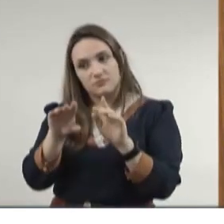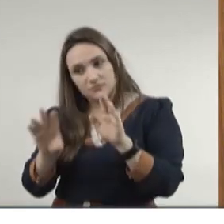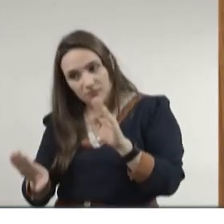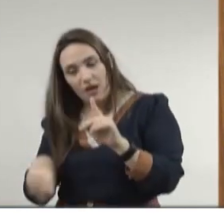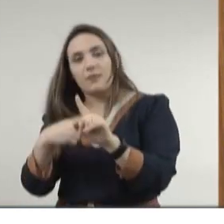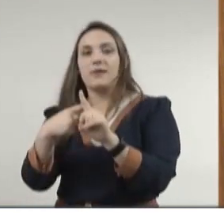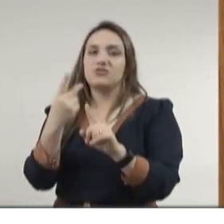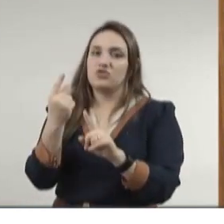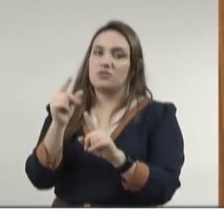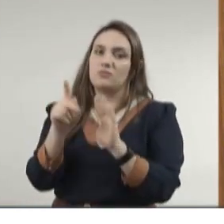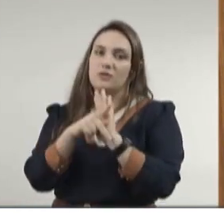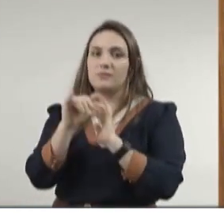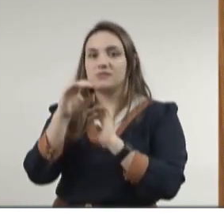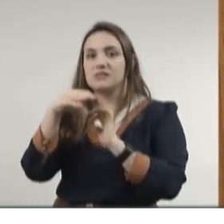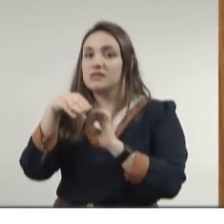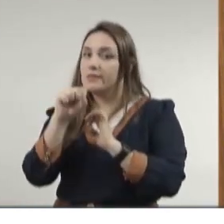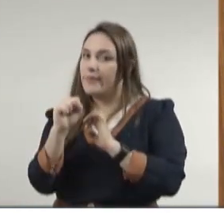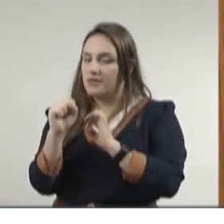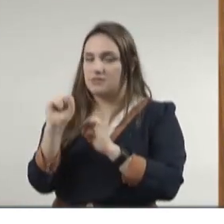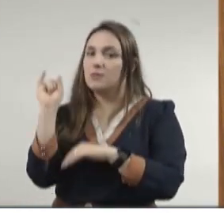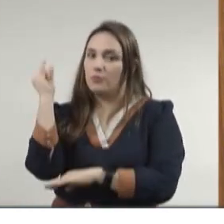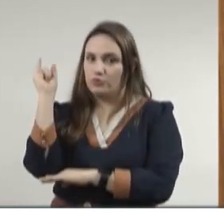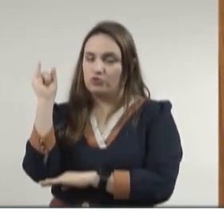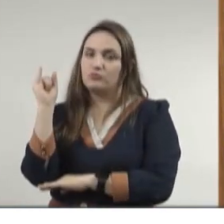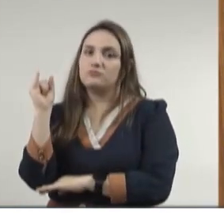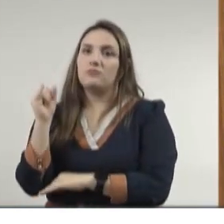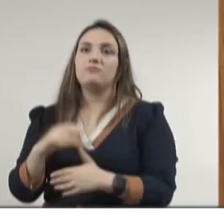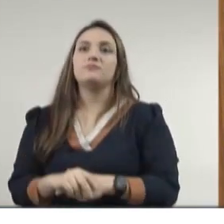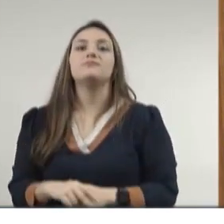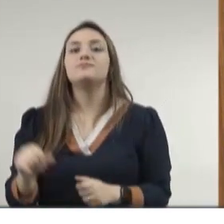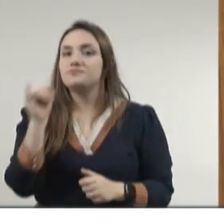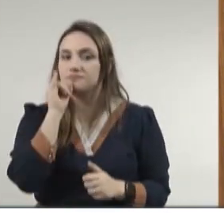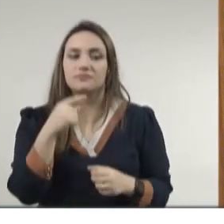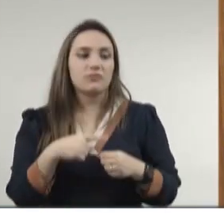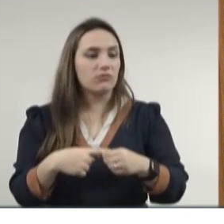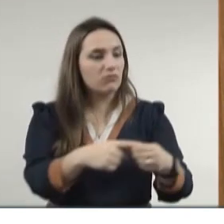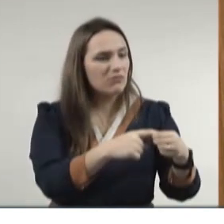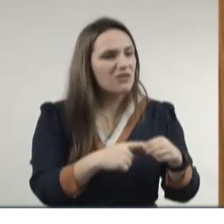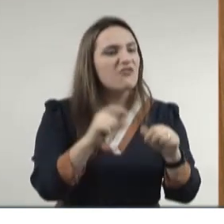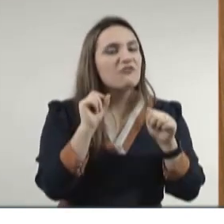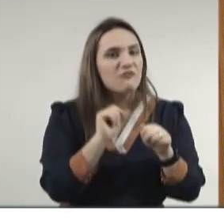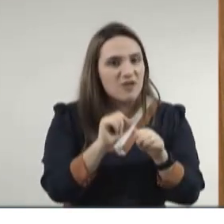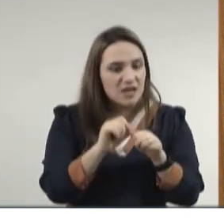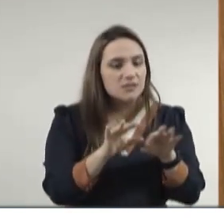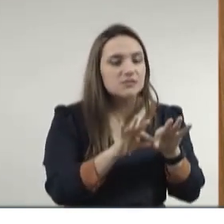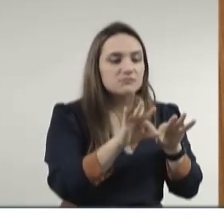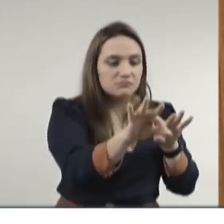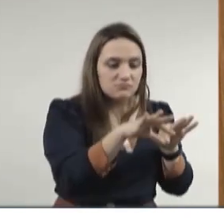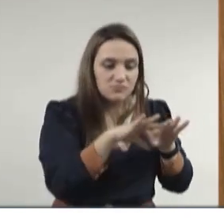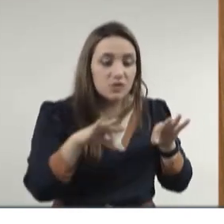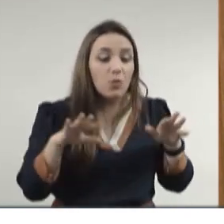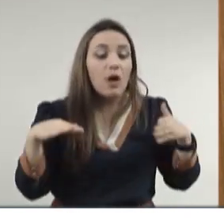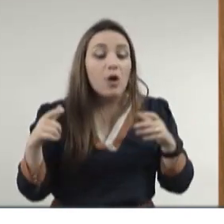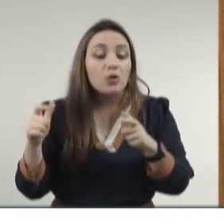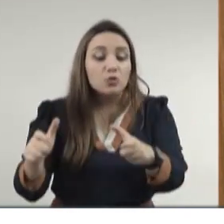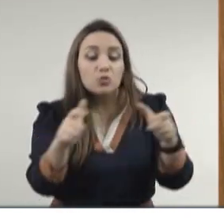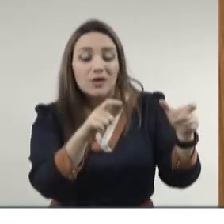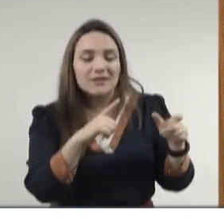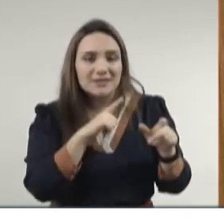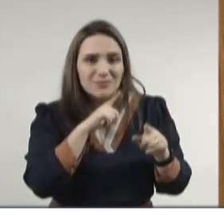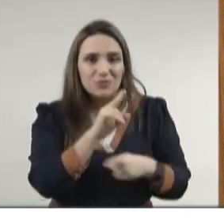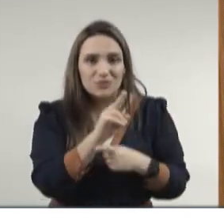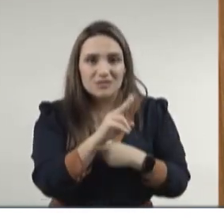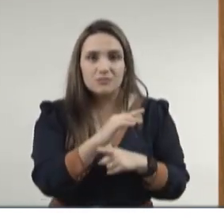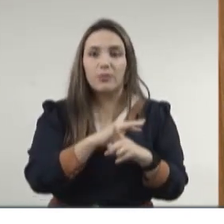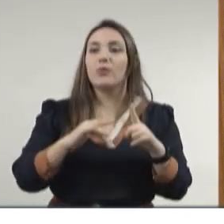onde os municípios que tiverem o zoneamento ecológico e econômico serão